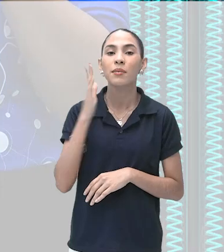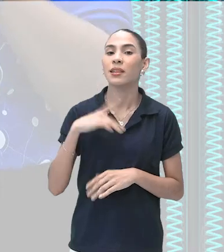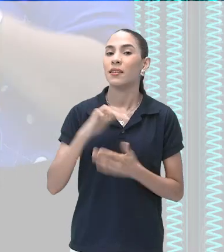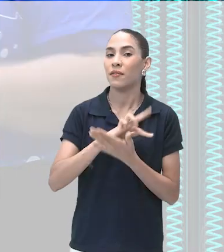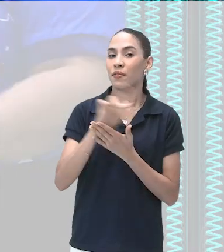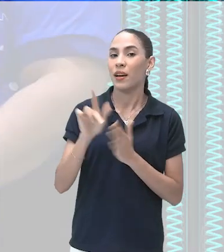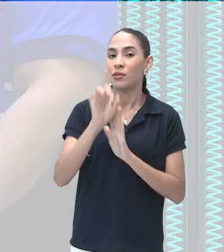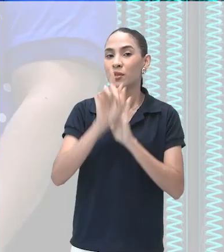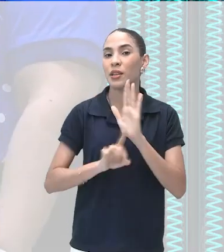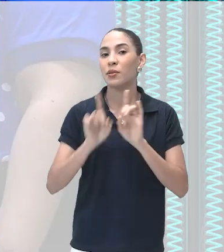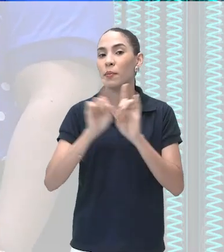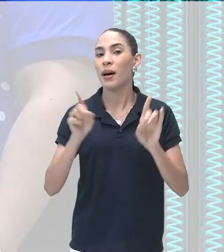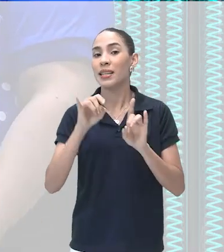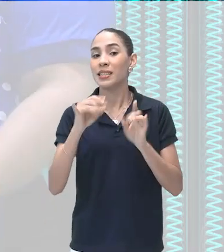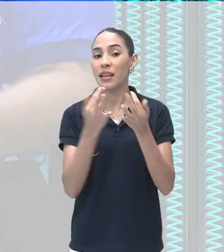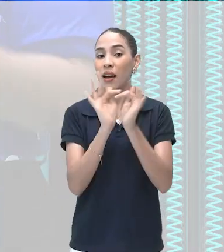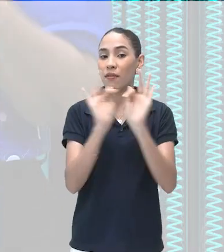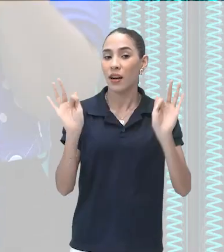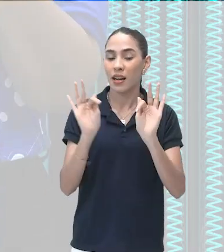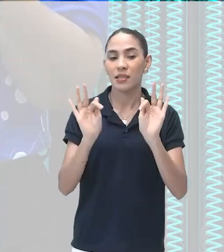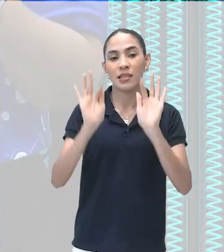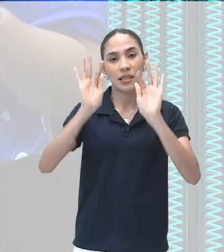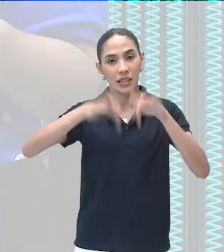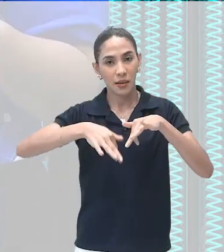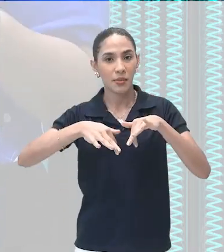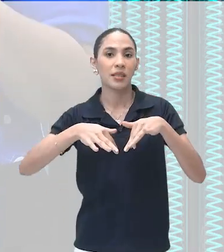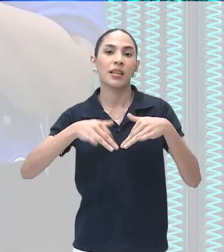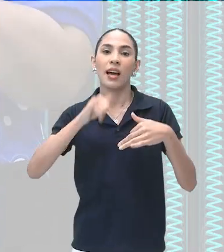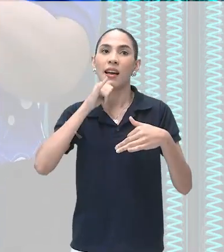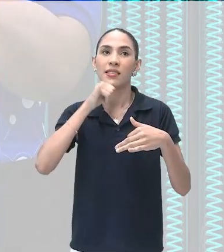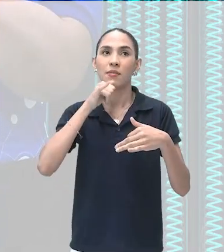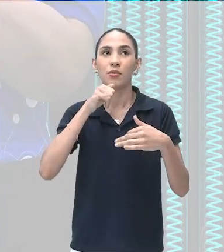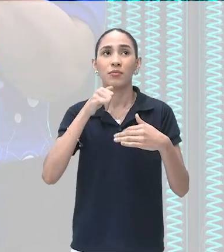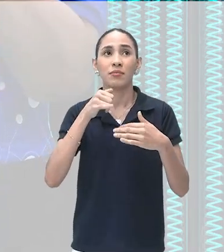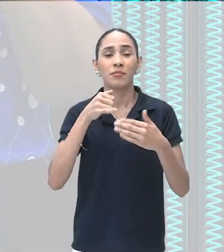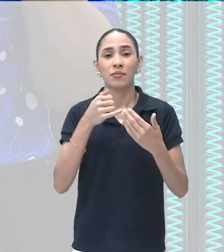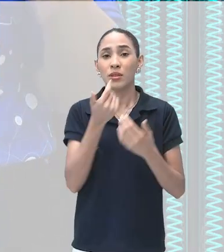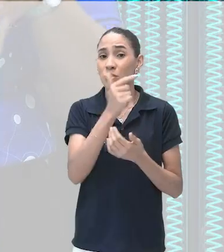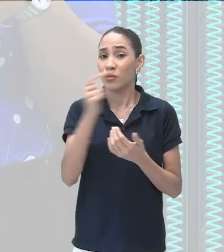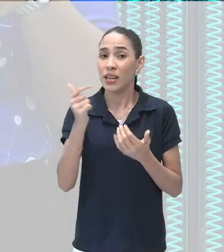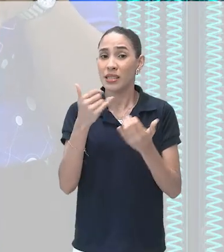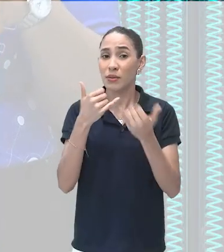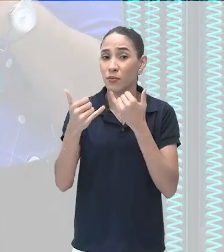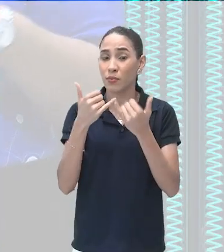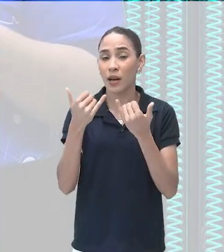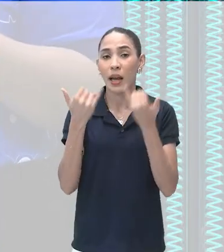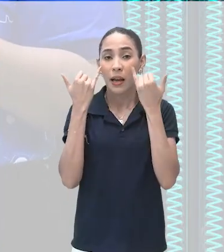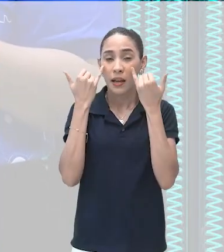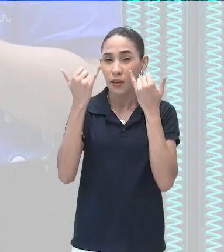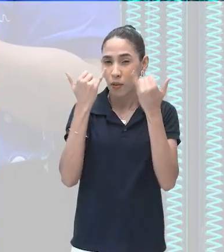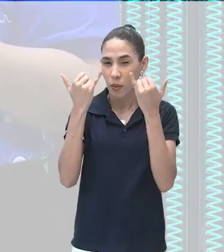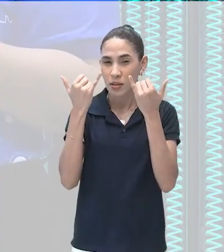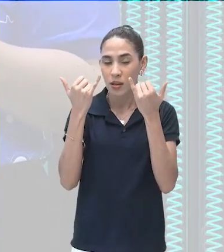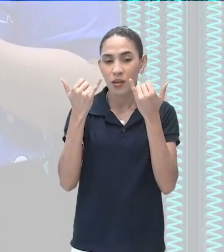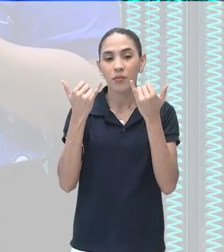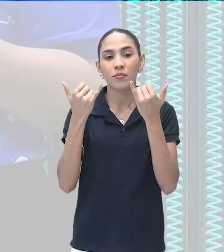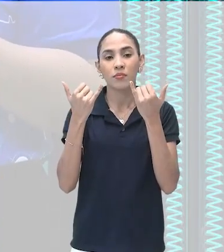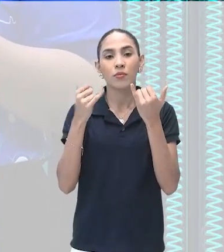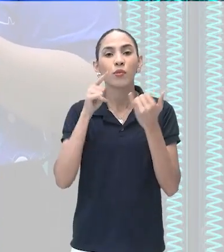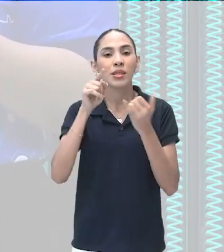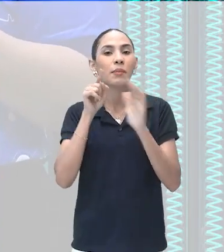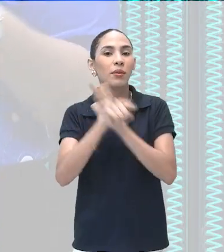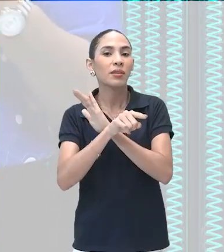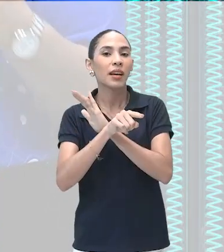direitos. Mas se a minha frase termina aqui, se antes disso eu não tivesse dado nenhuma informação a vocês, automaticamente